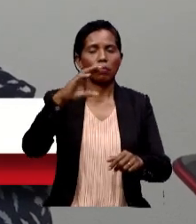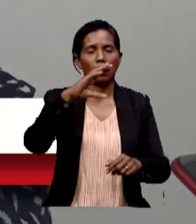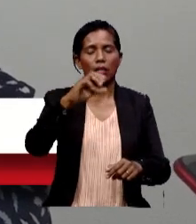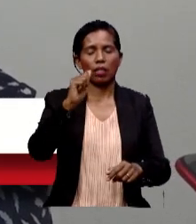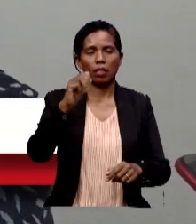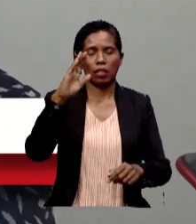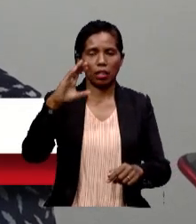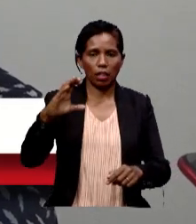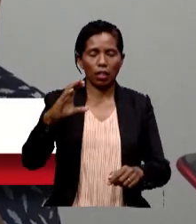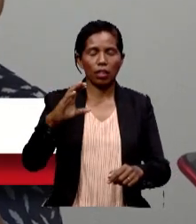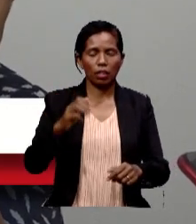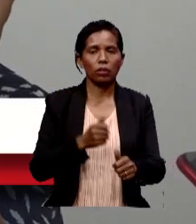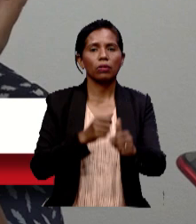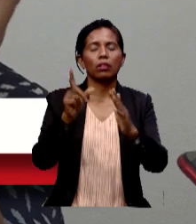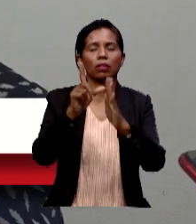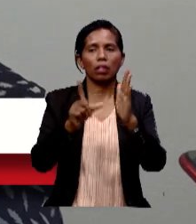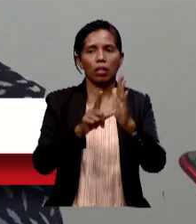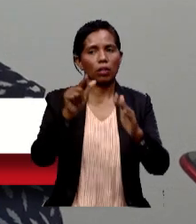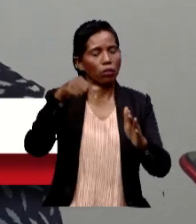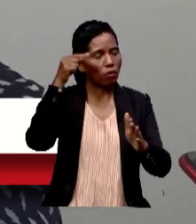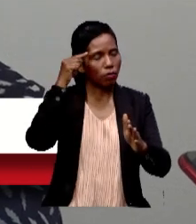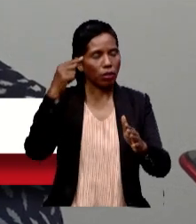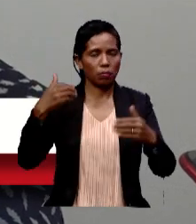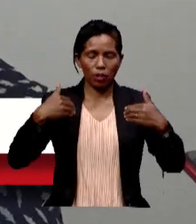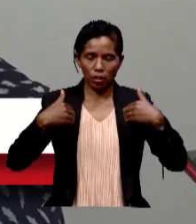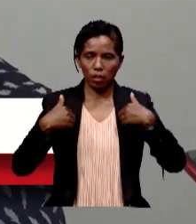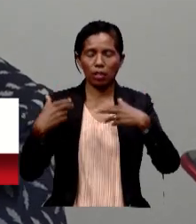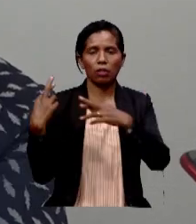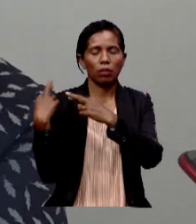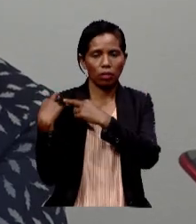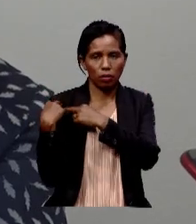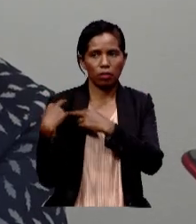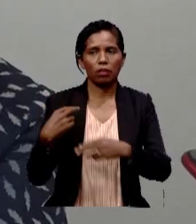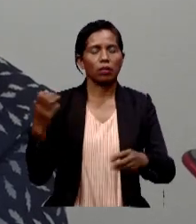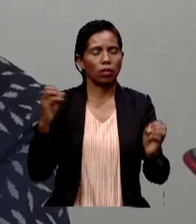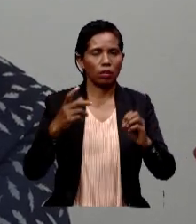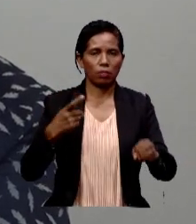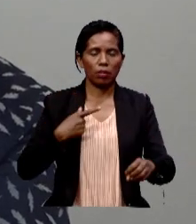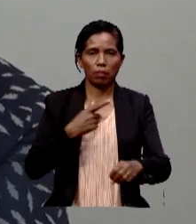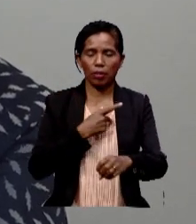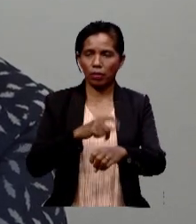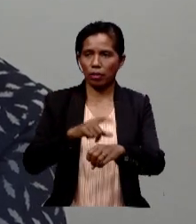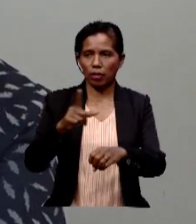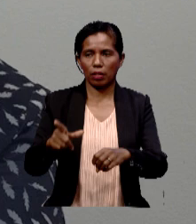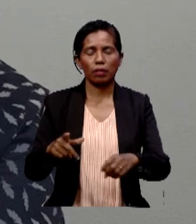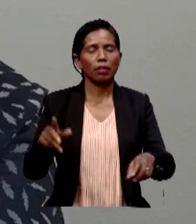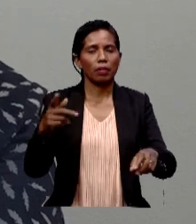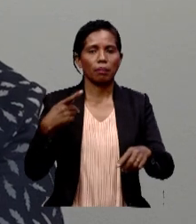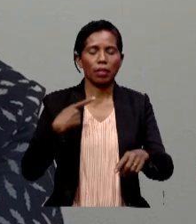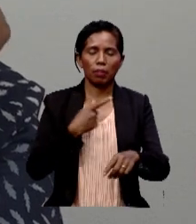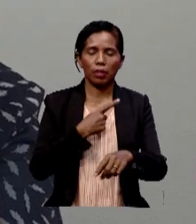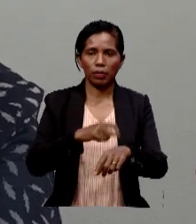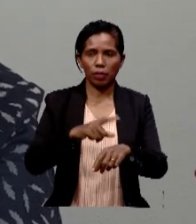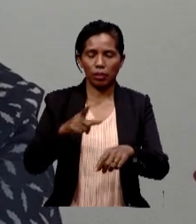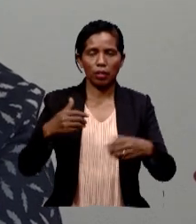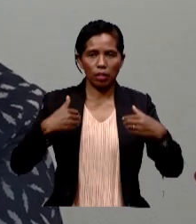tuir baseia a lei, né? Sema propõe no governo, né? Competência do governo, né? Lá as competência do Parlamento Nacional. O Parlamento Nacional é competência, né?